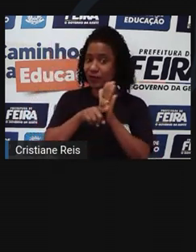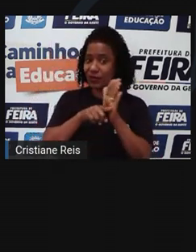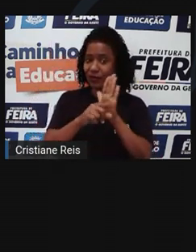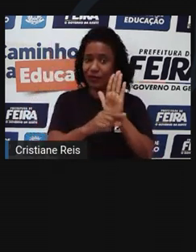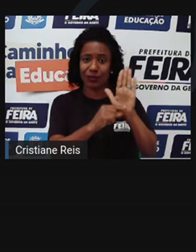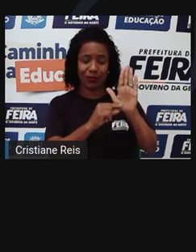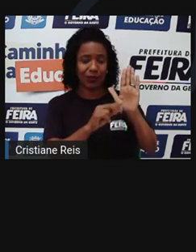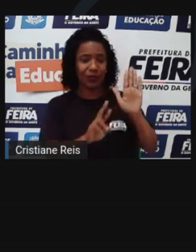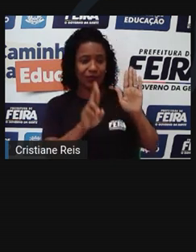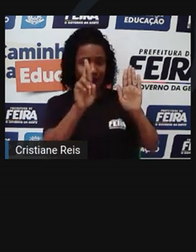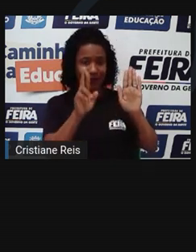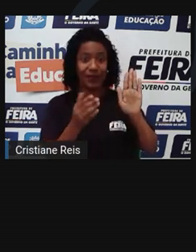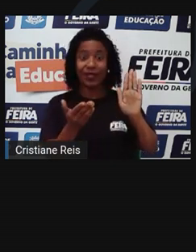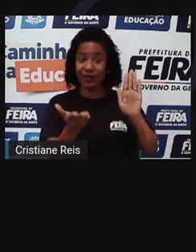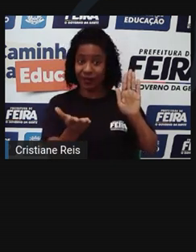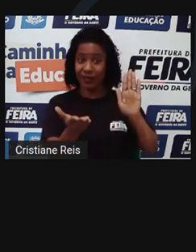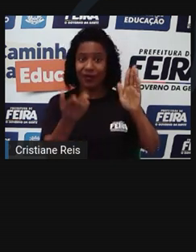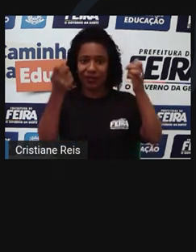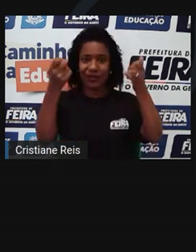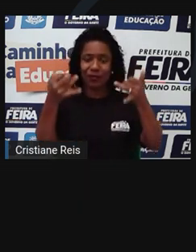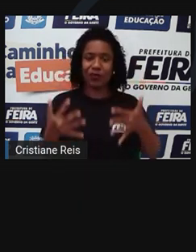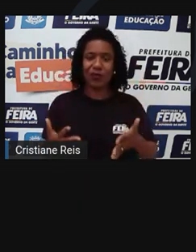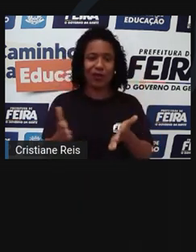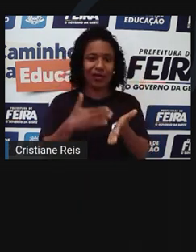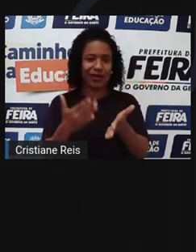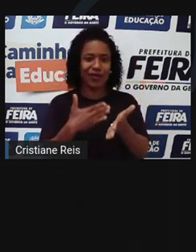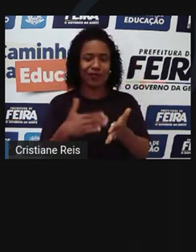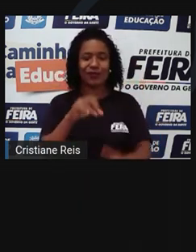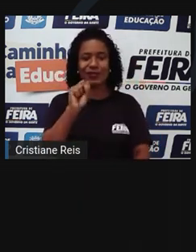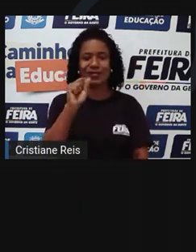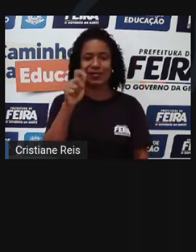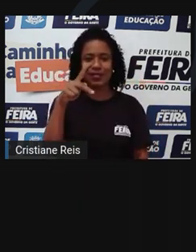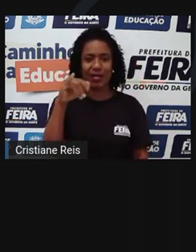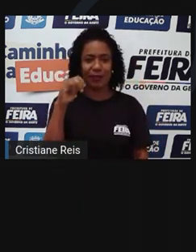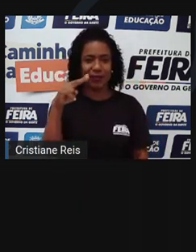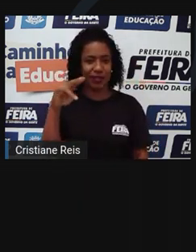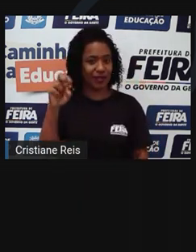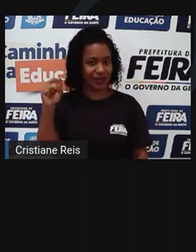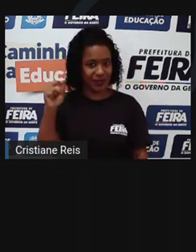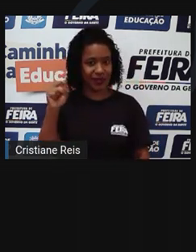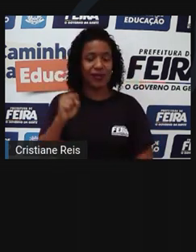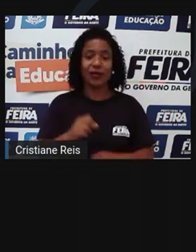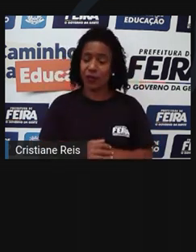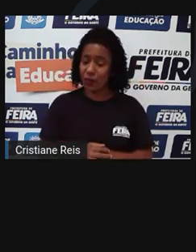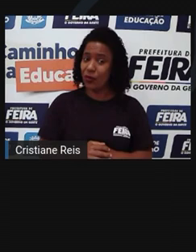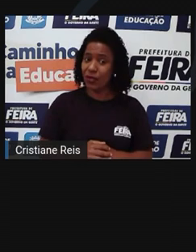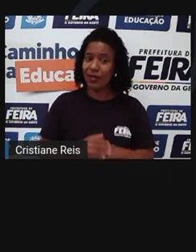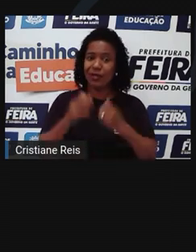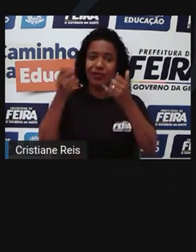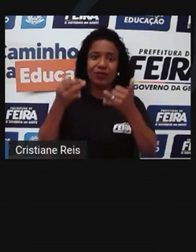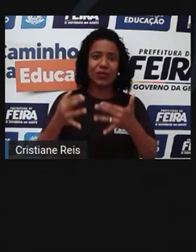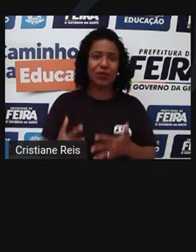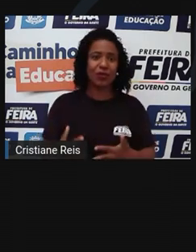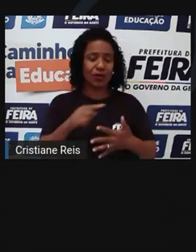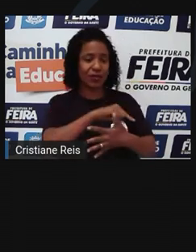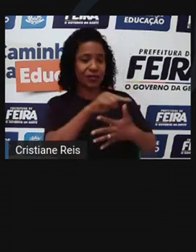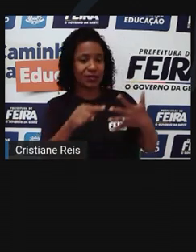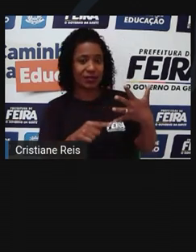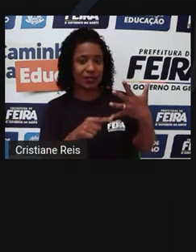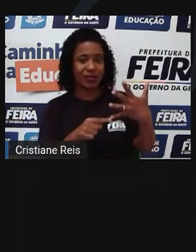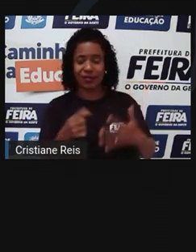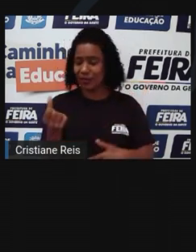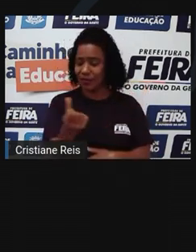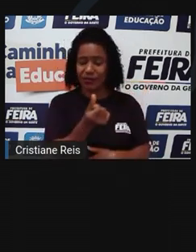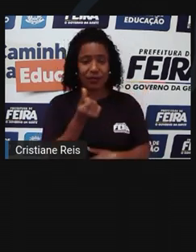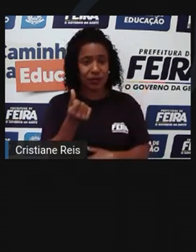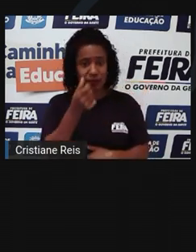israelense Yuval Noah Harari, em seu livro Sapiens. De acordo com Harari, pelo menos seis espécies de humanos conviveram durante